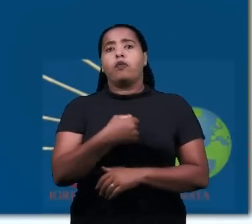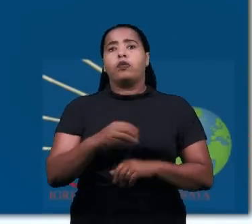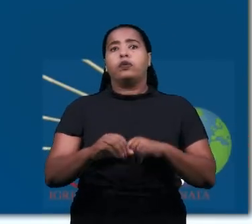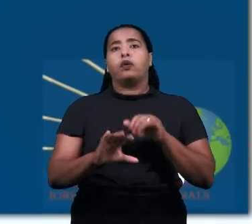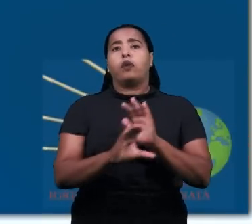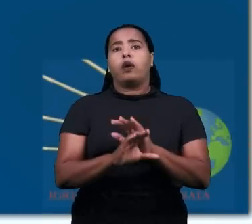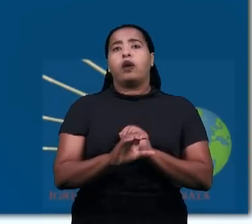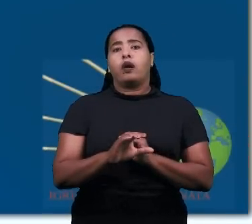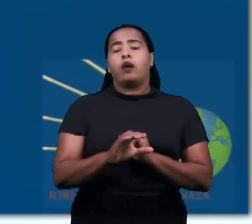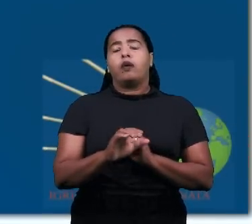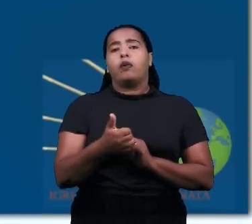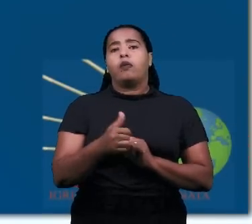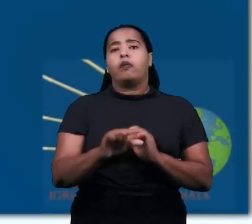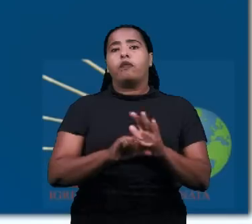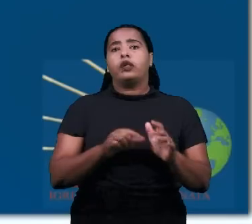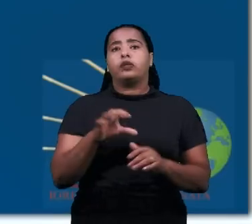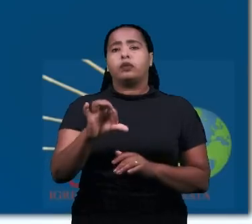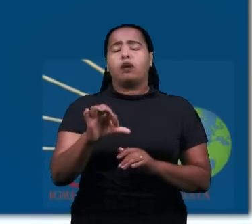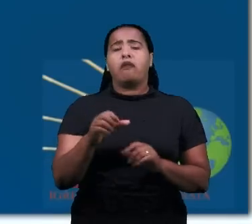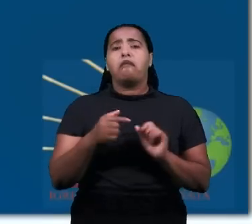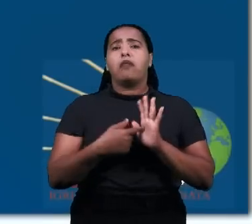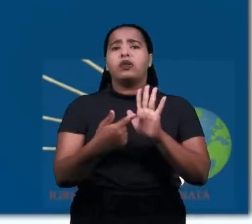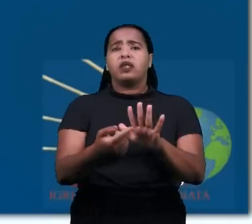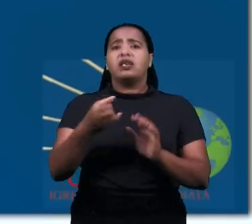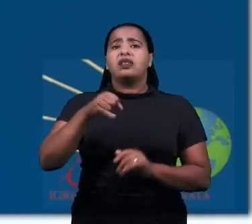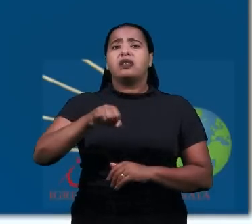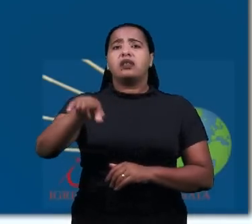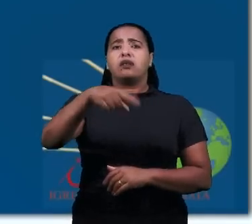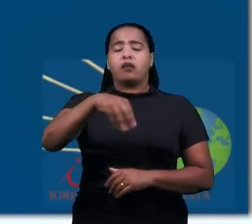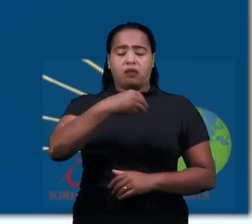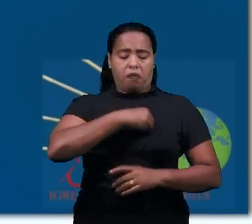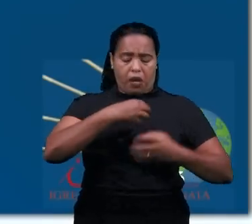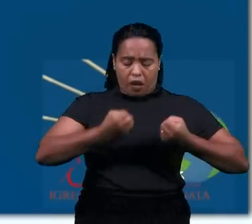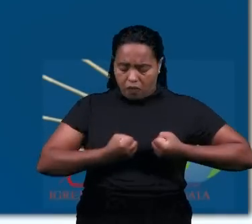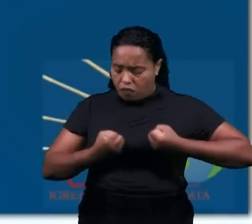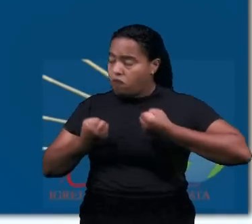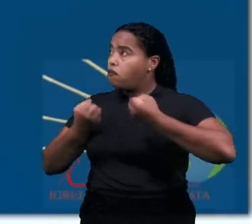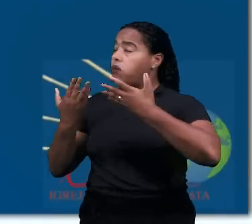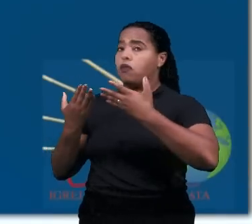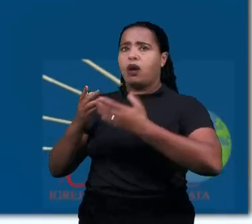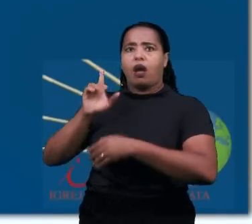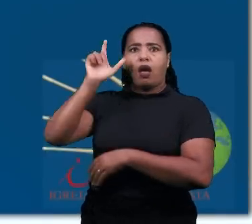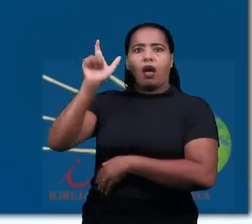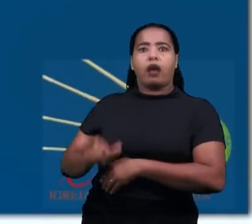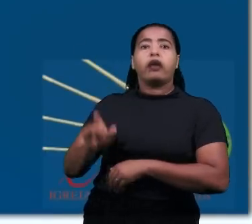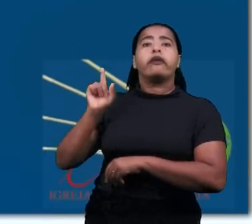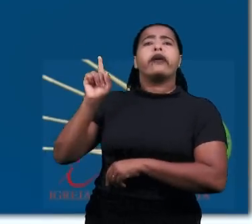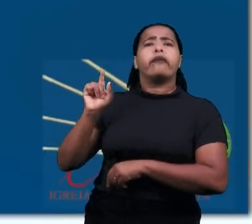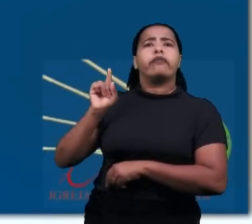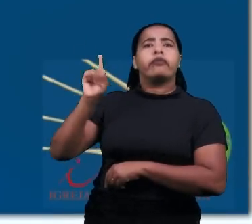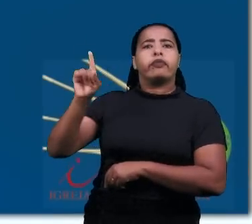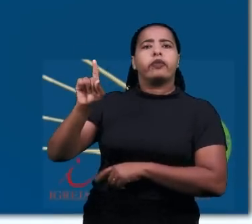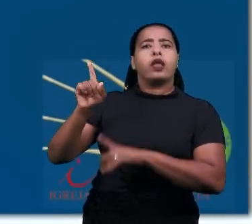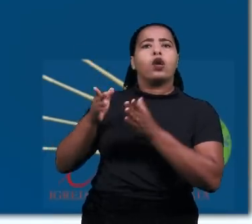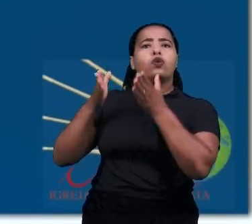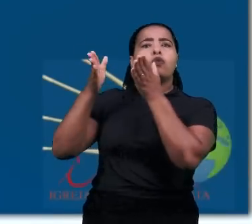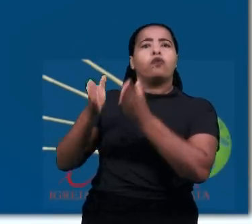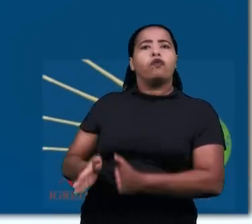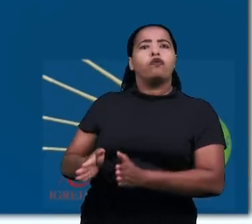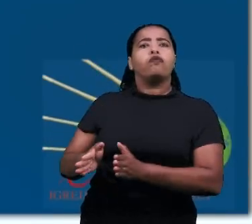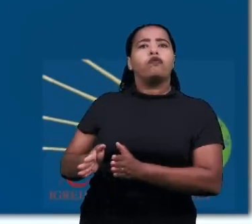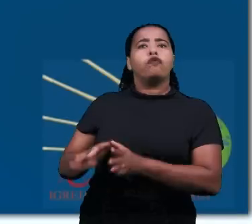Se confessarmos os nossos pecados, Ele é fiel Ele é justo, porque Ele é Deus de